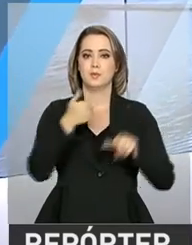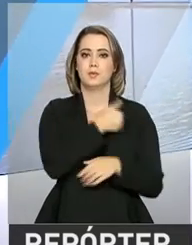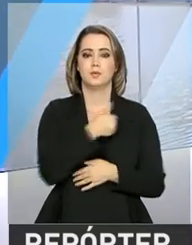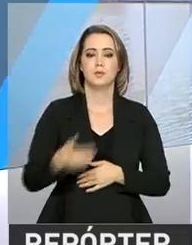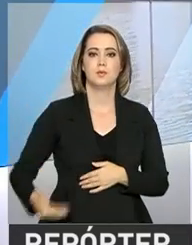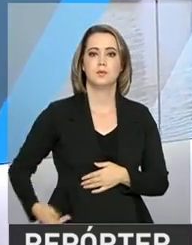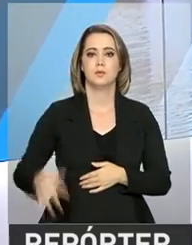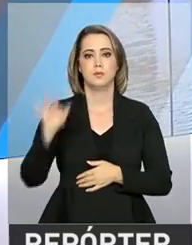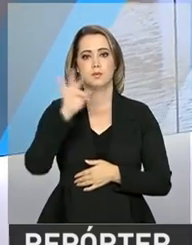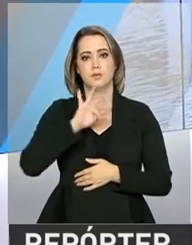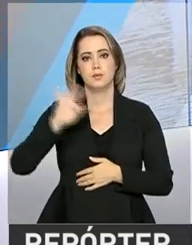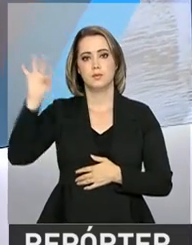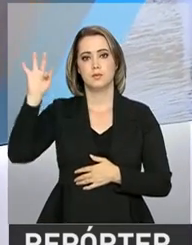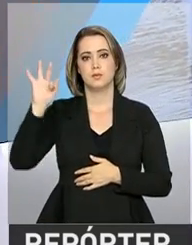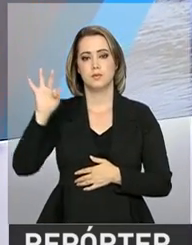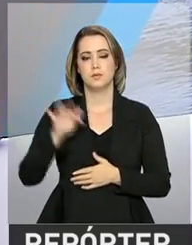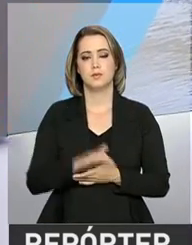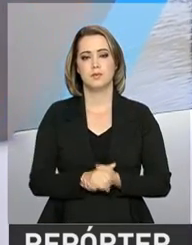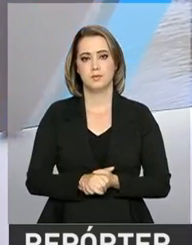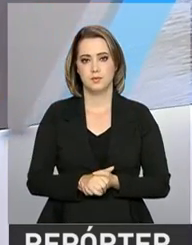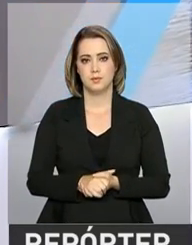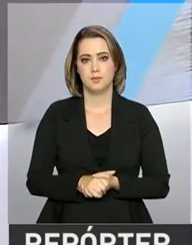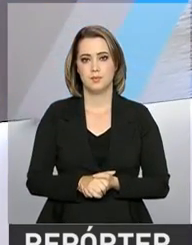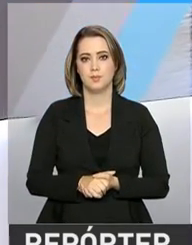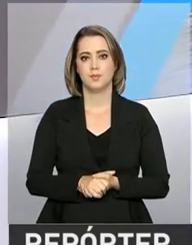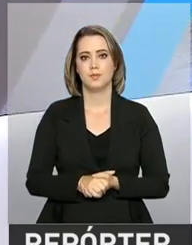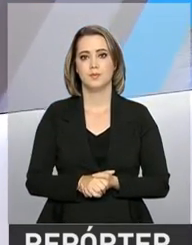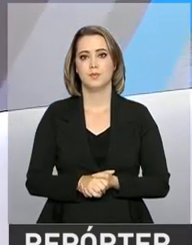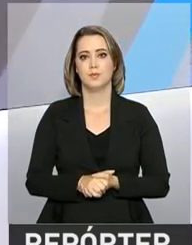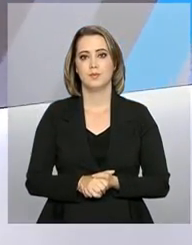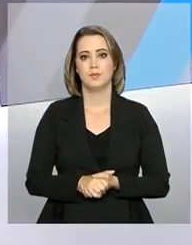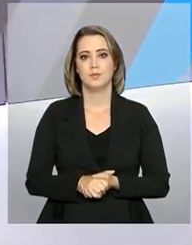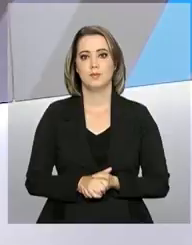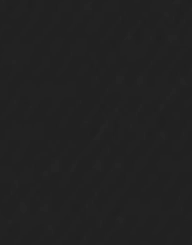com a gente aqui na nbr a tv do governo federal